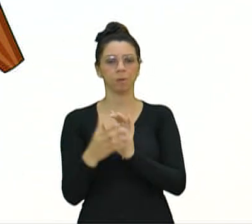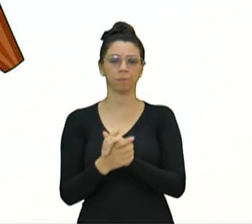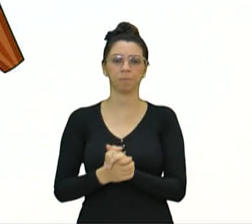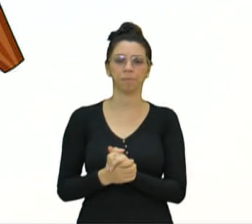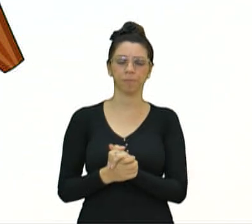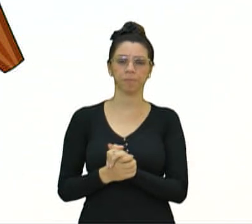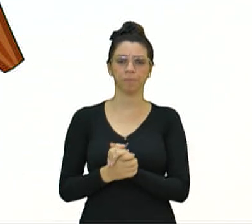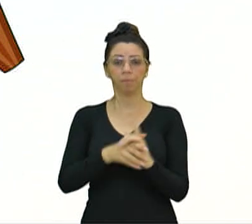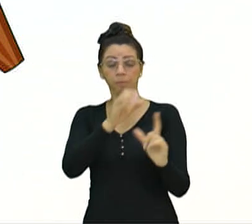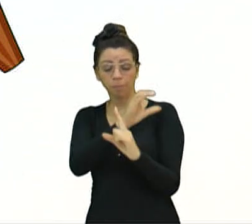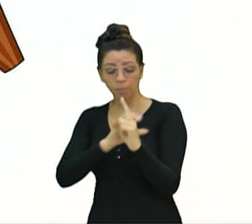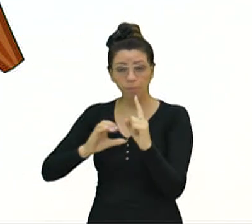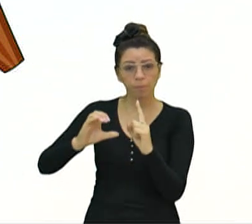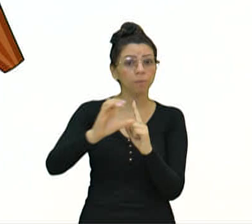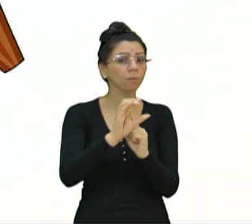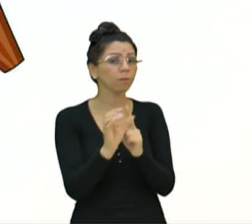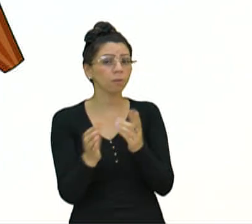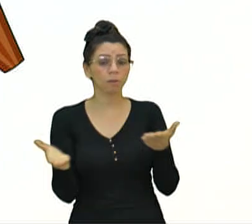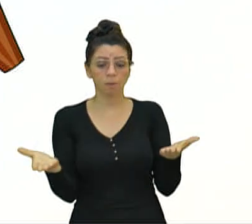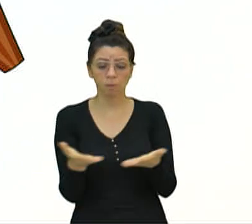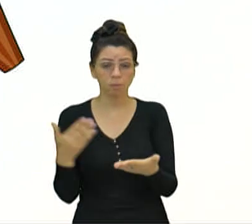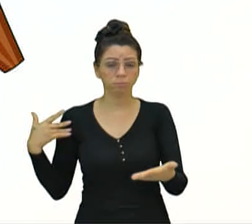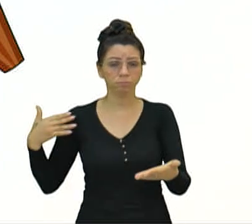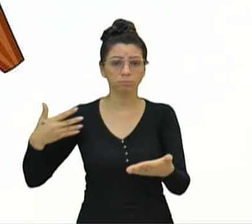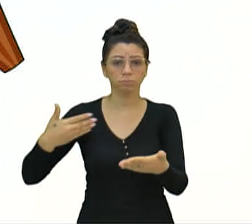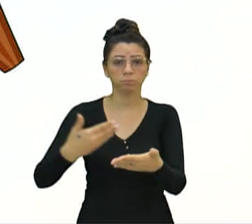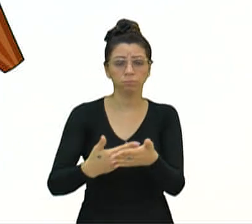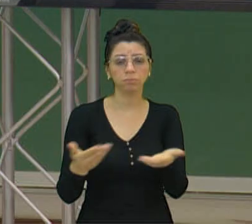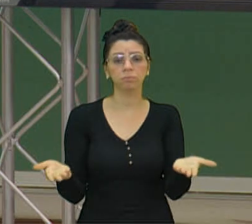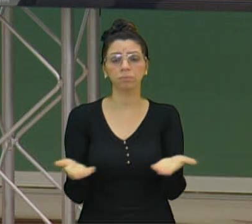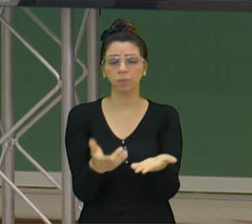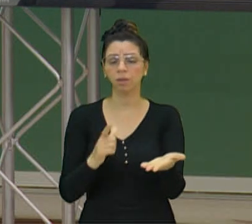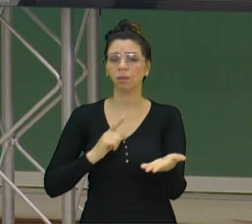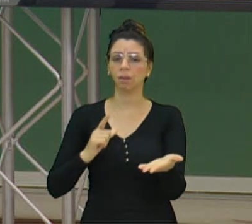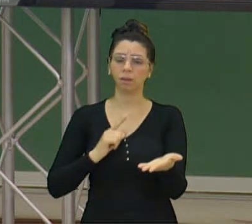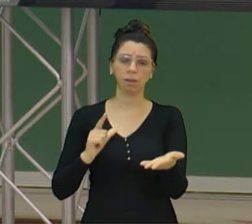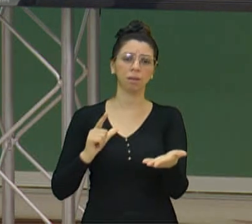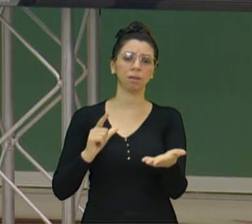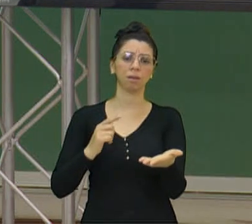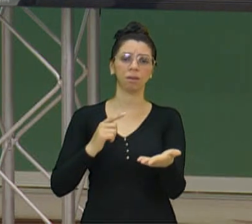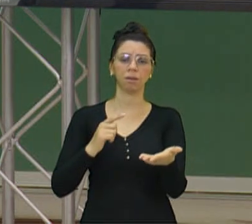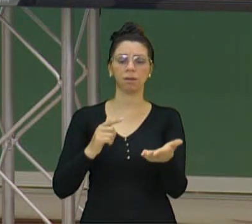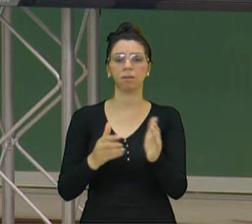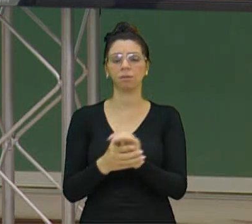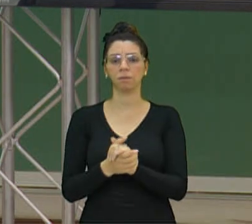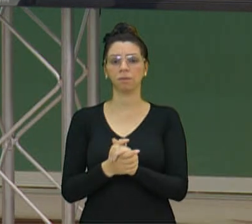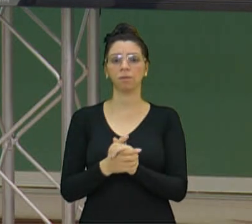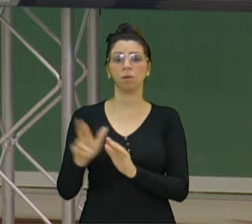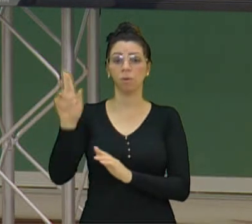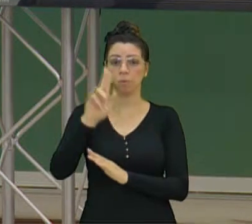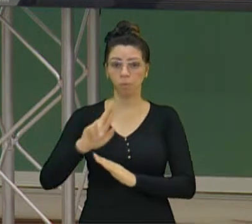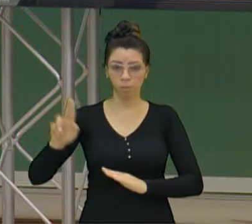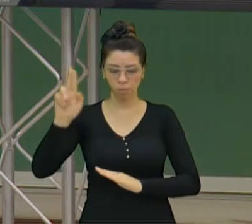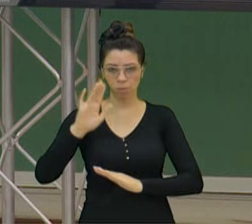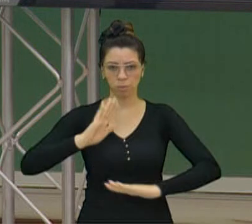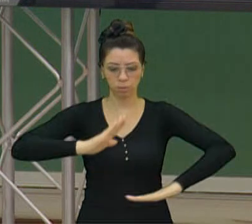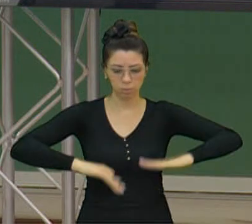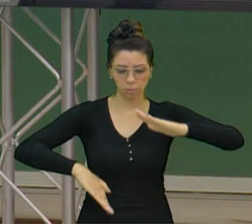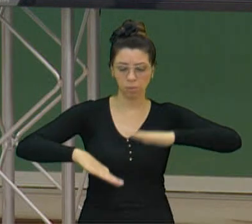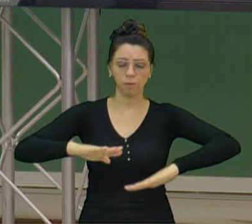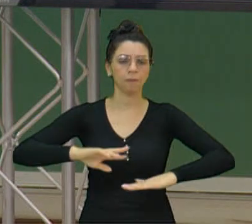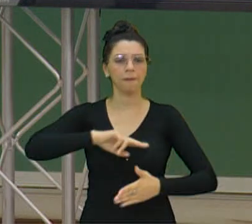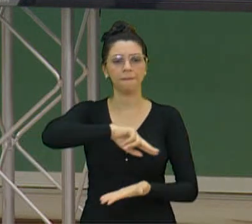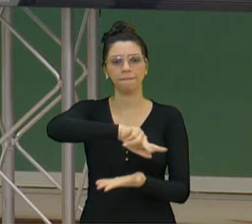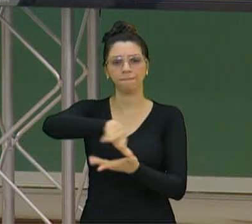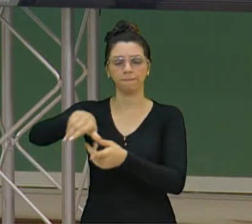Cultos que ainda hoje são realizados em algumas regiões do continente. Ainda hoje nós temos o uso de tambores em vários cultos que